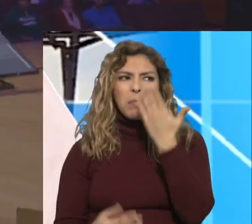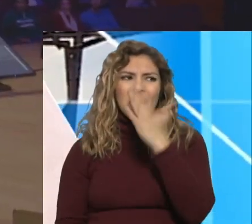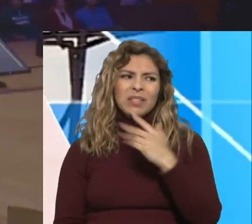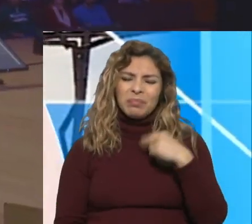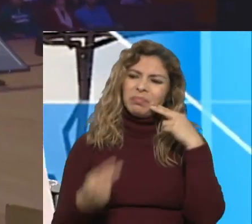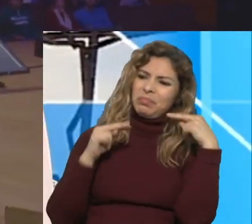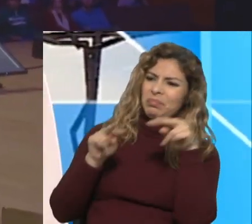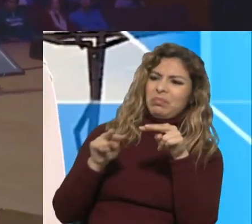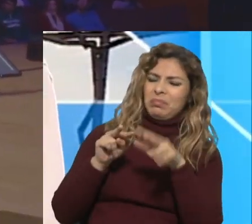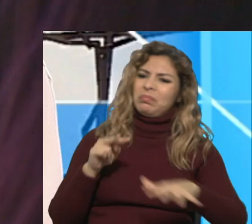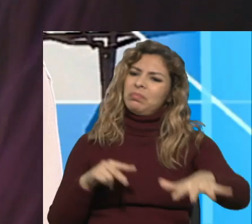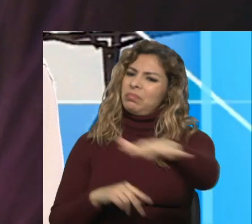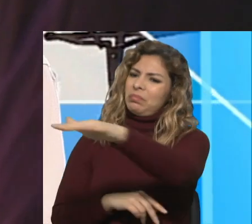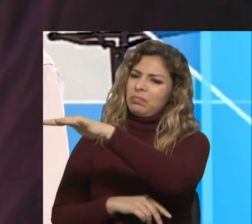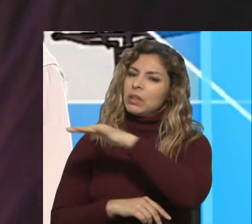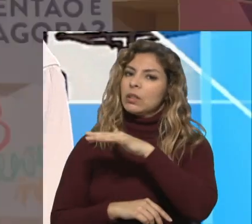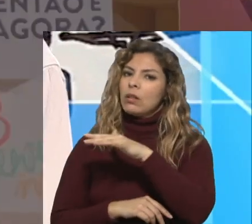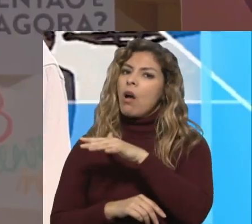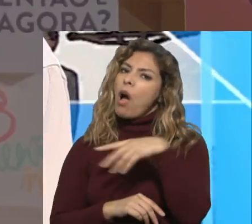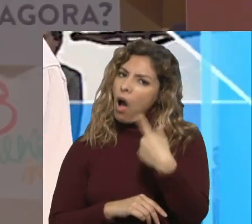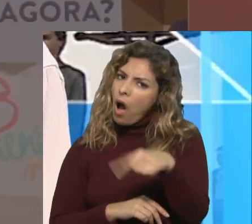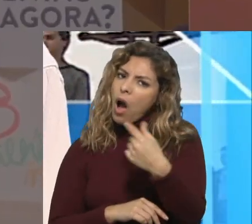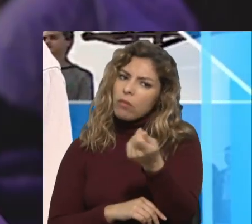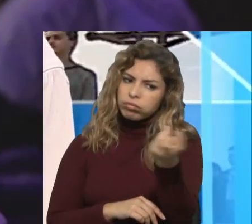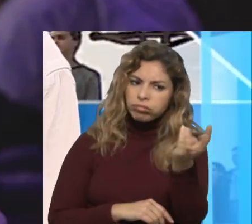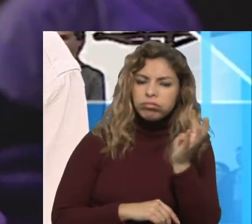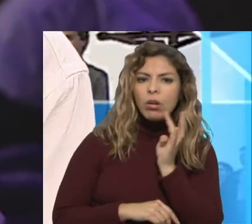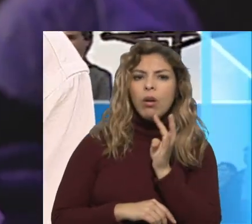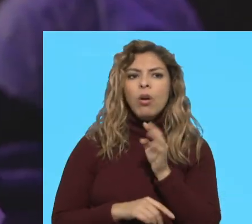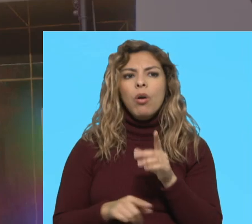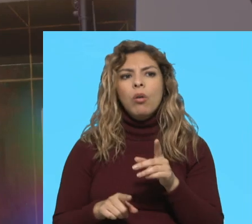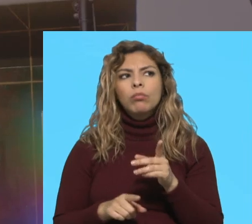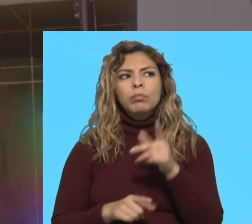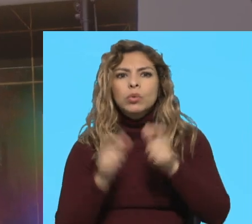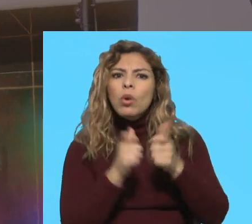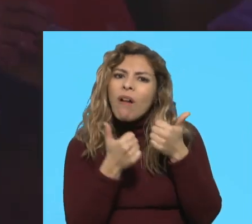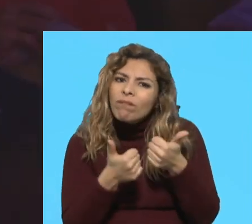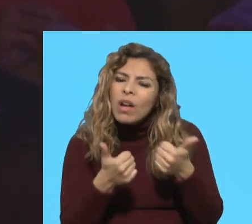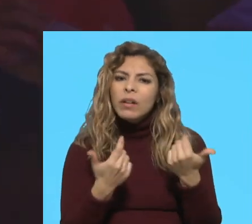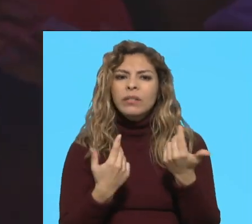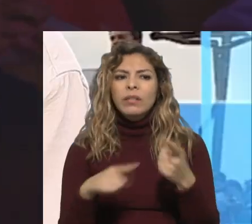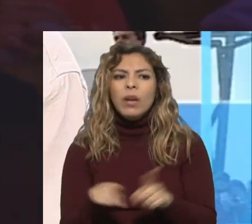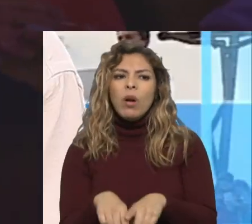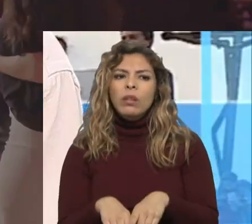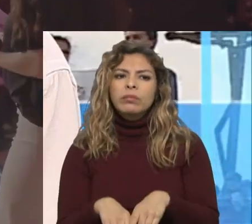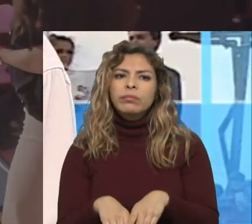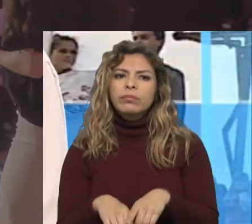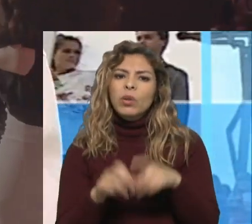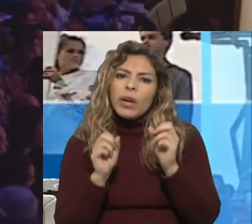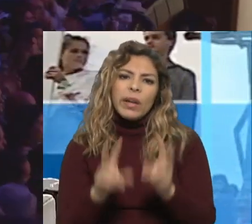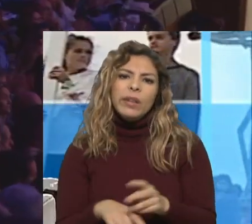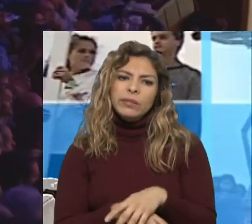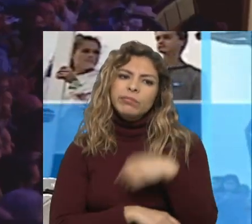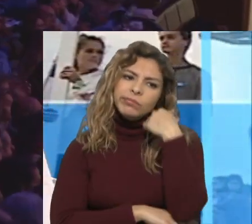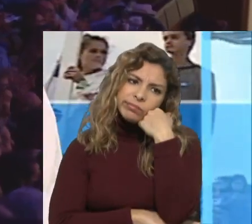grande massa de gente boa que se deixa cair na apatia, que vai no banco de trás, agarrado ao telemóvel, a